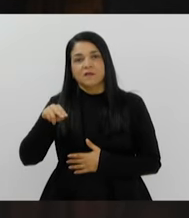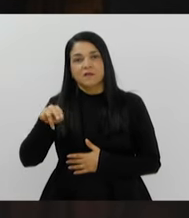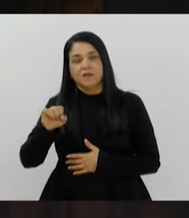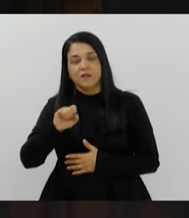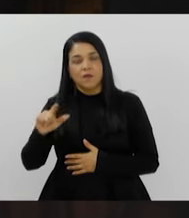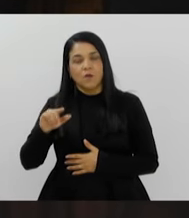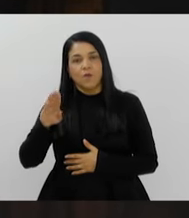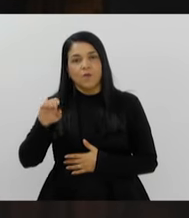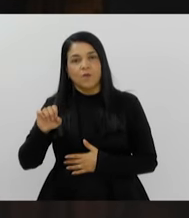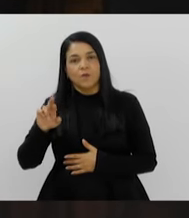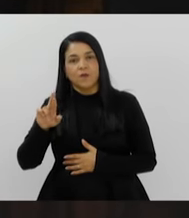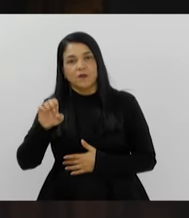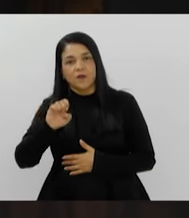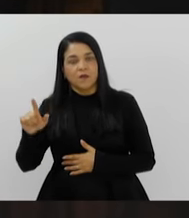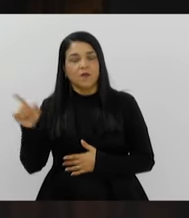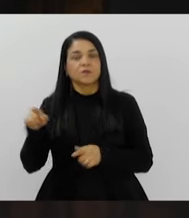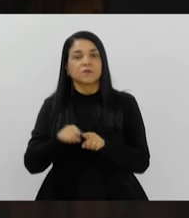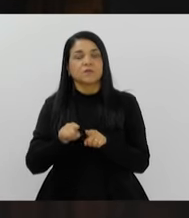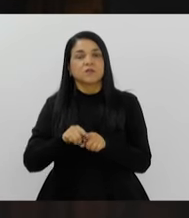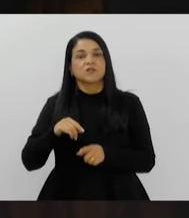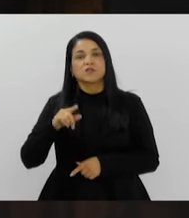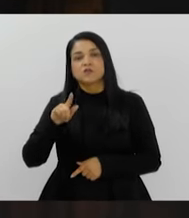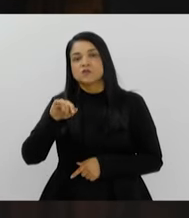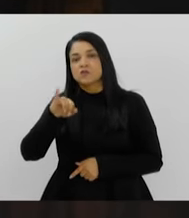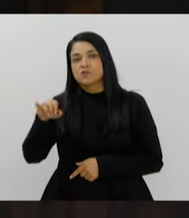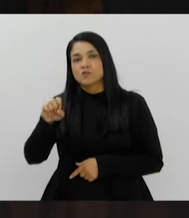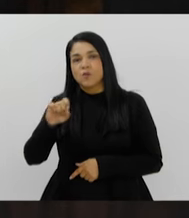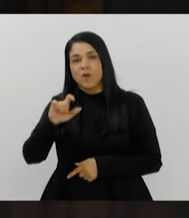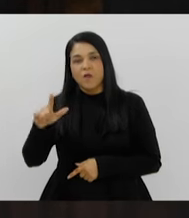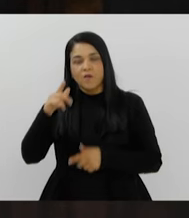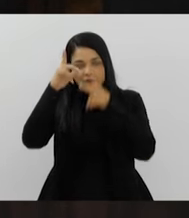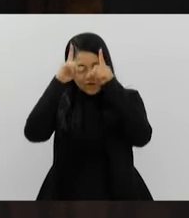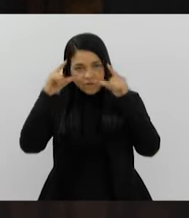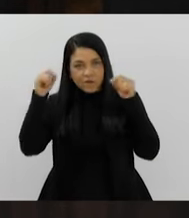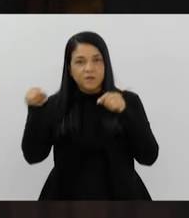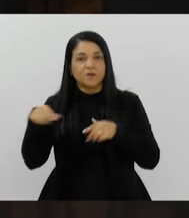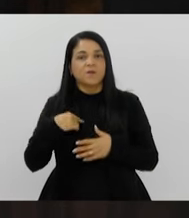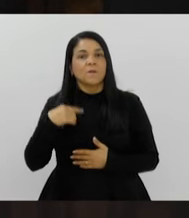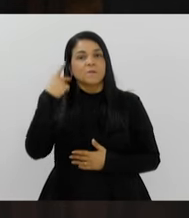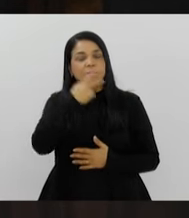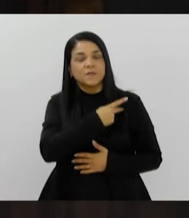de Janeiro, Joel Enfermeiro, presidente da Câmara de Vereadores de Italva,